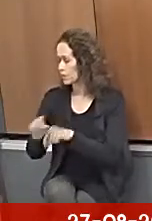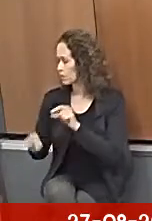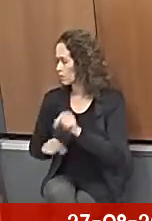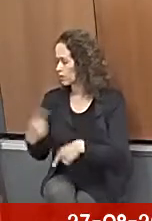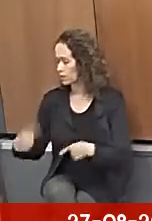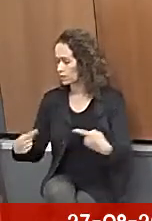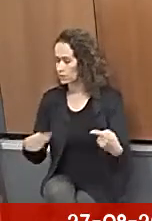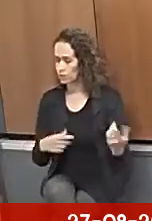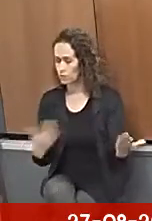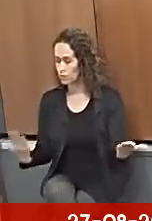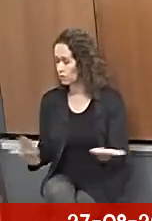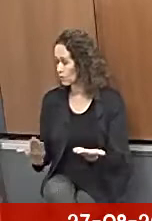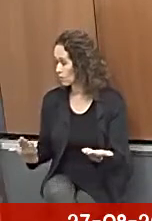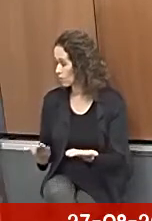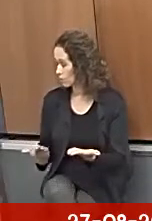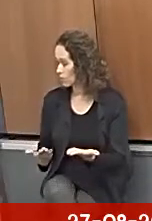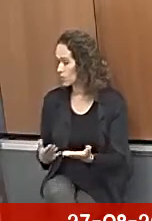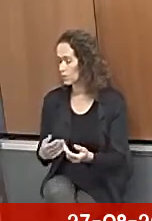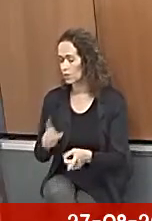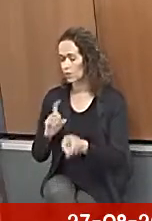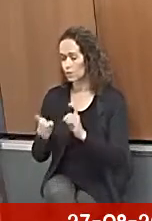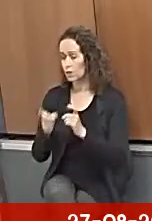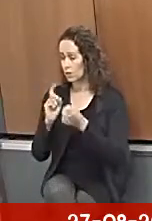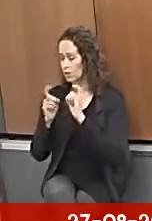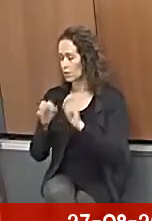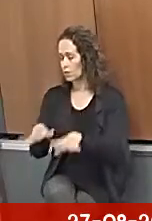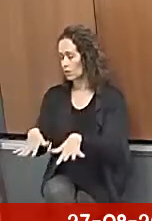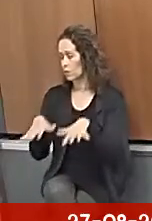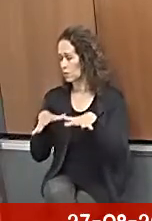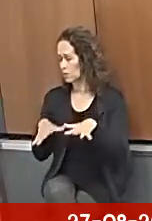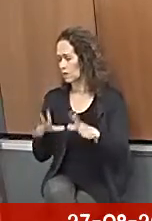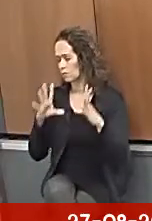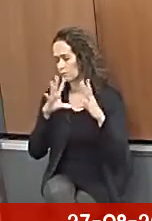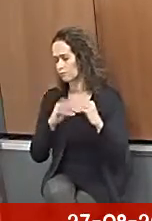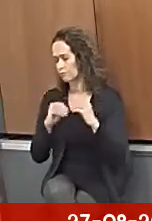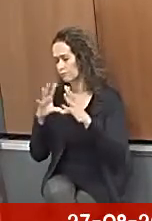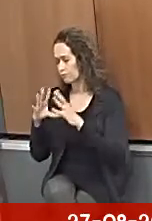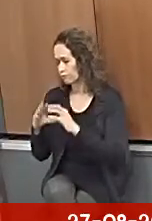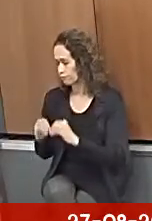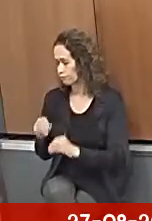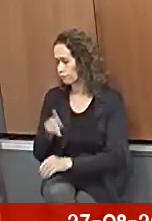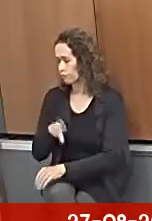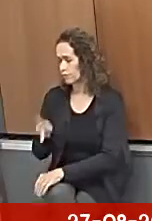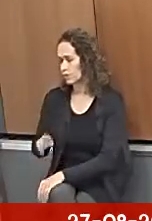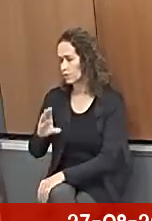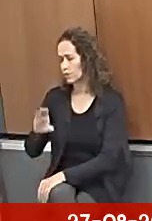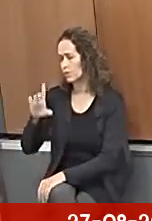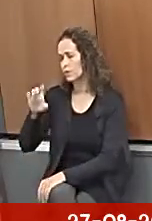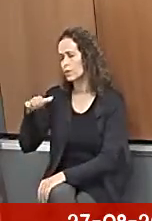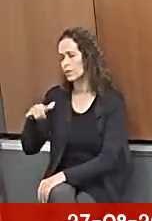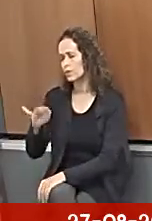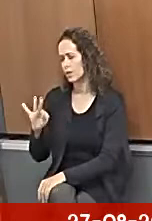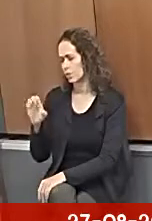que foi discutido nessa audiência pública para suas considerações finais autor do requerimento professor cleiton